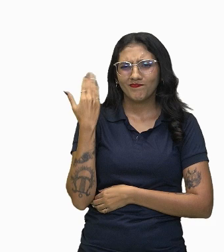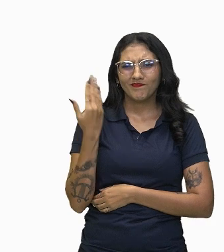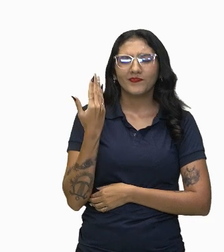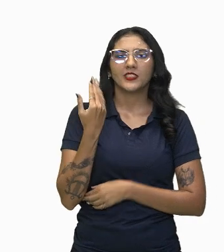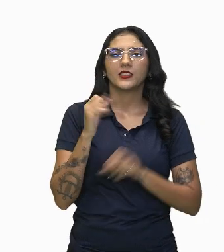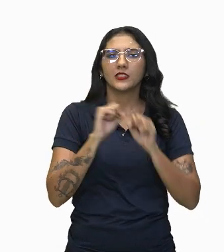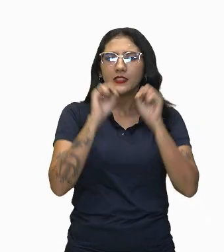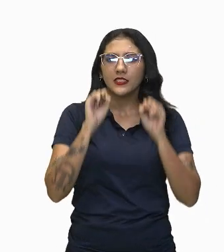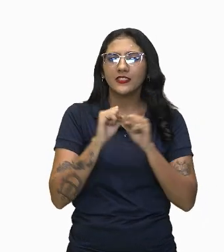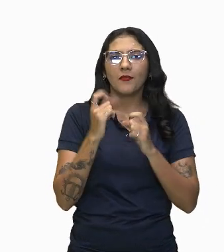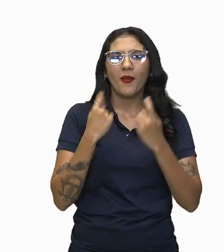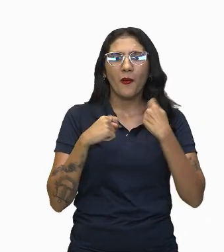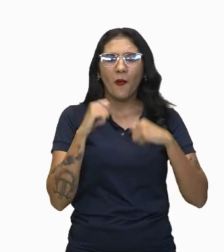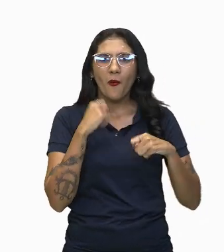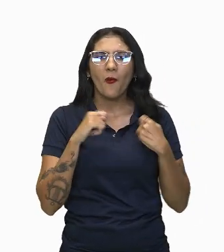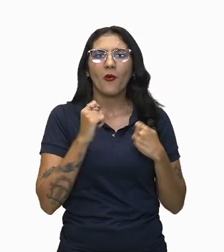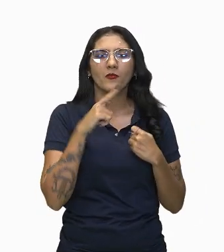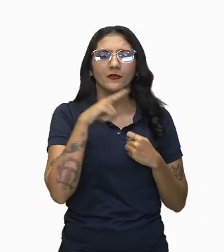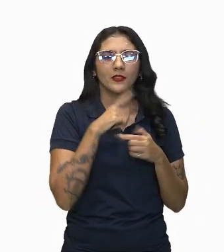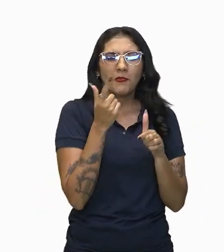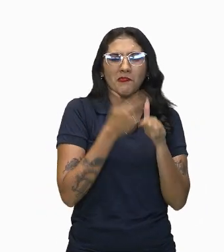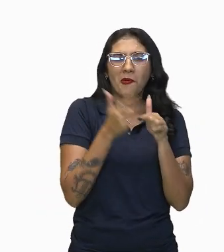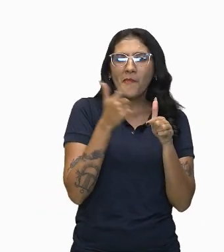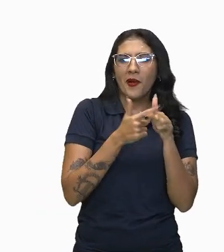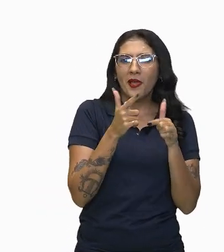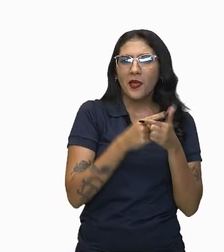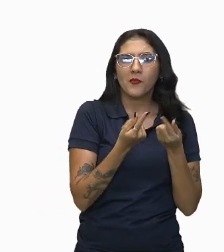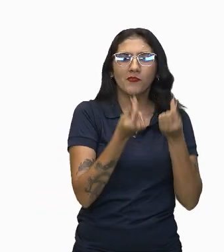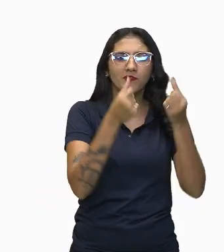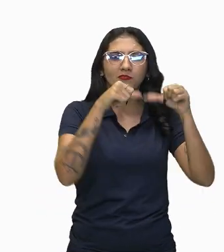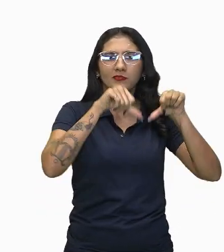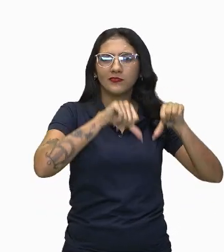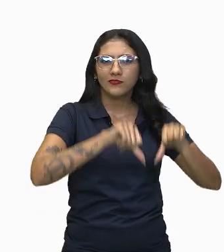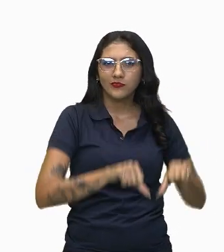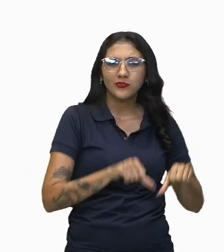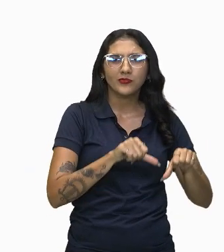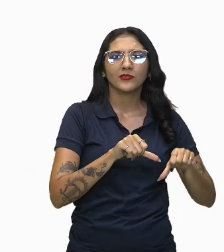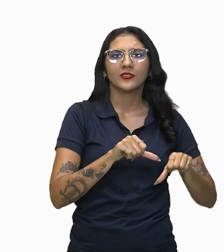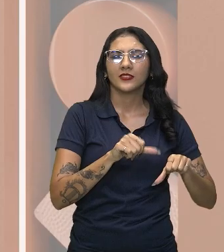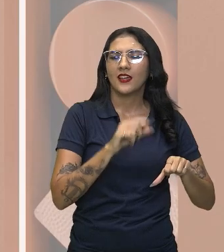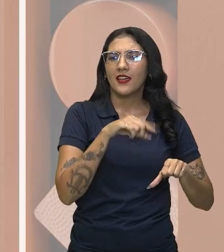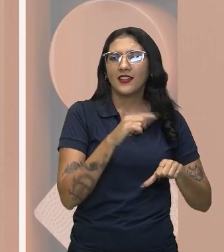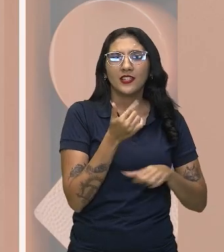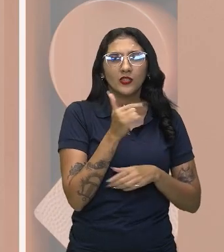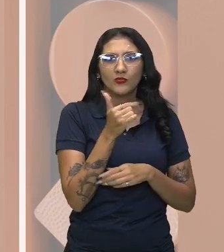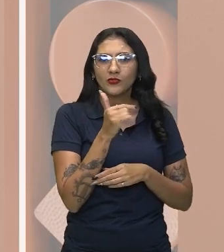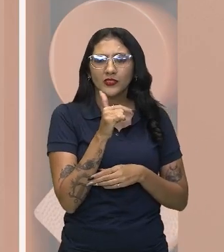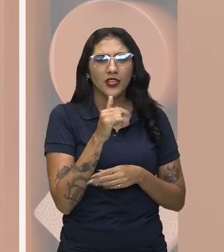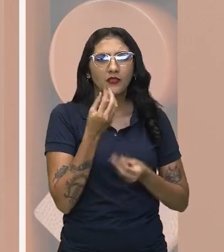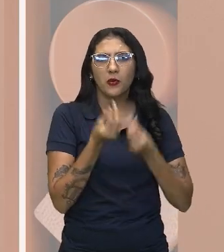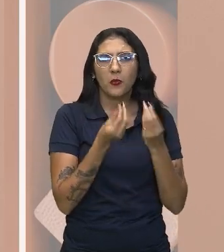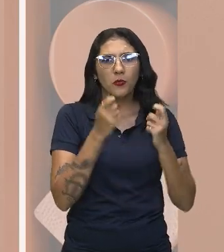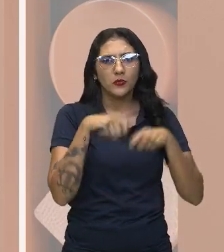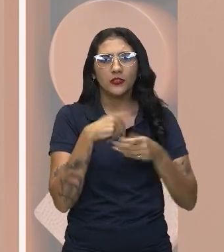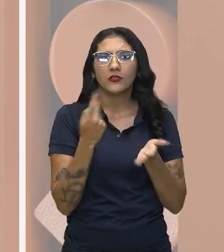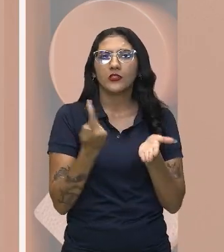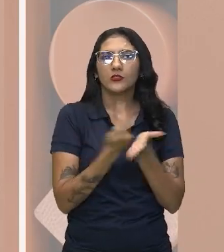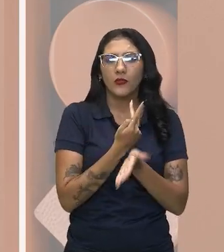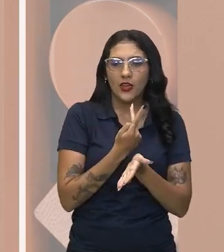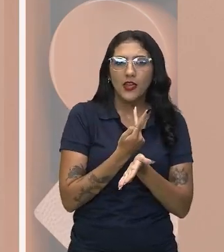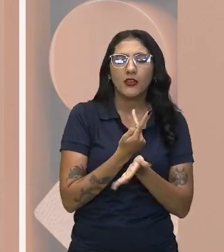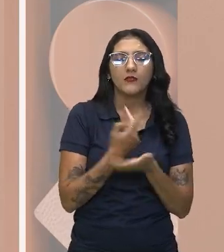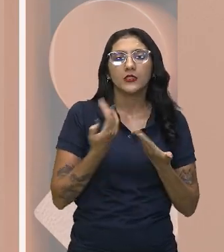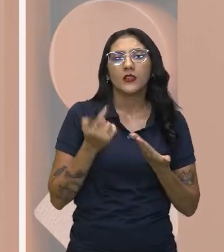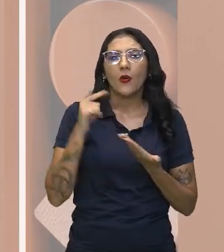ele gerou essa crise, ele entrou nesse estado de crise e ele não previa uma solução. A partir de